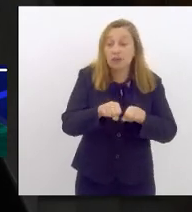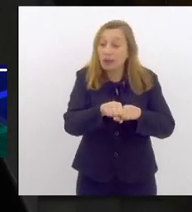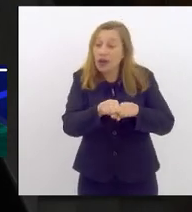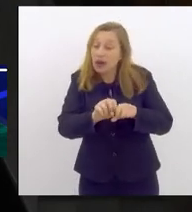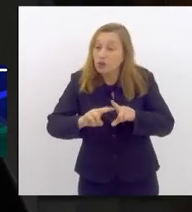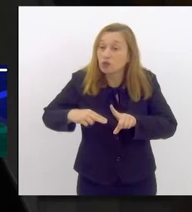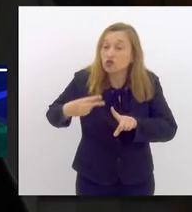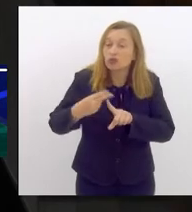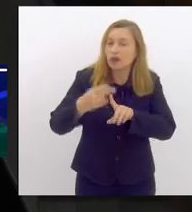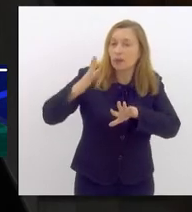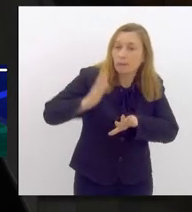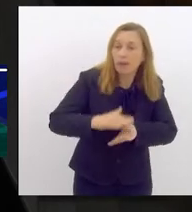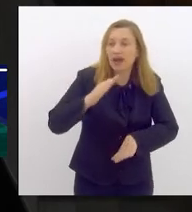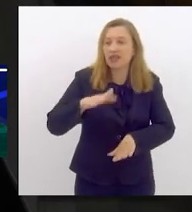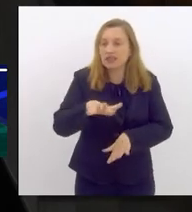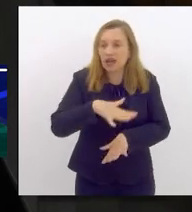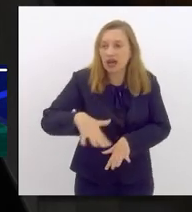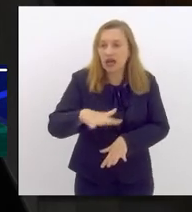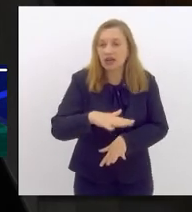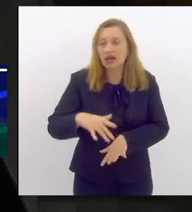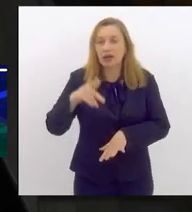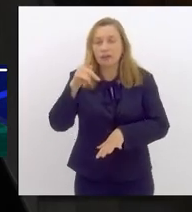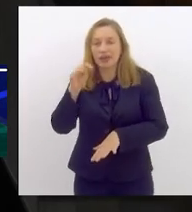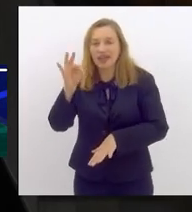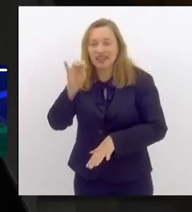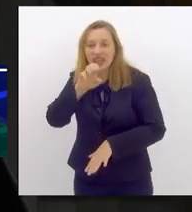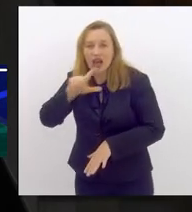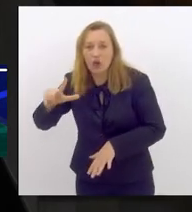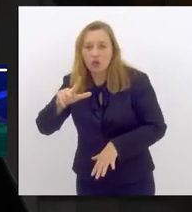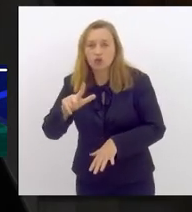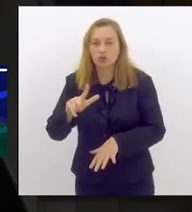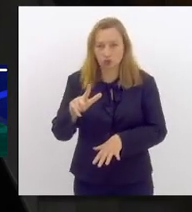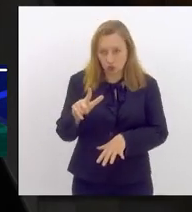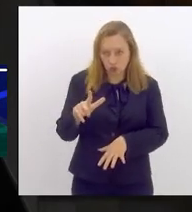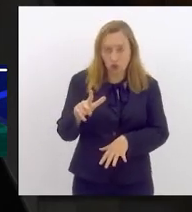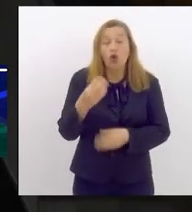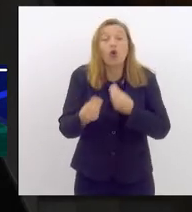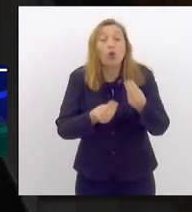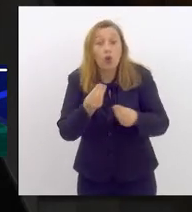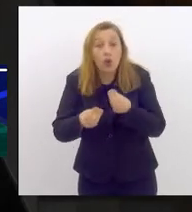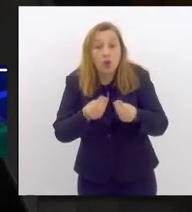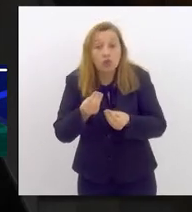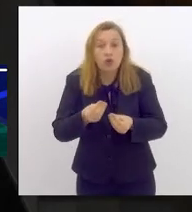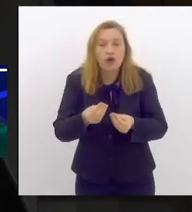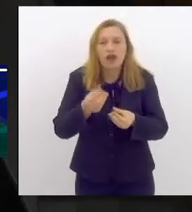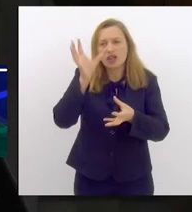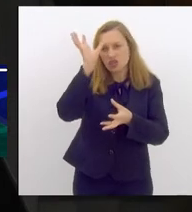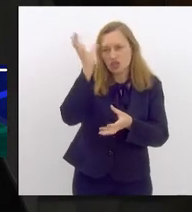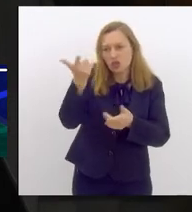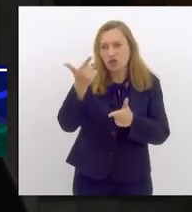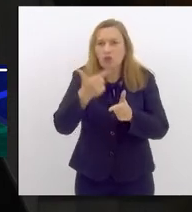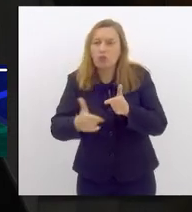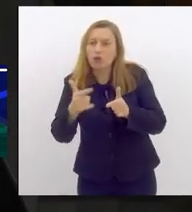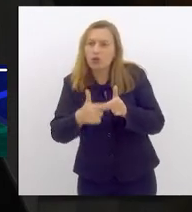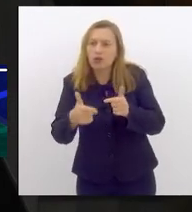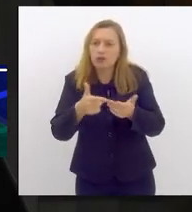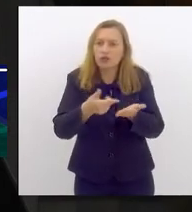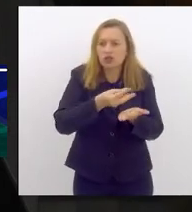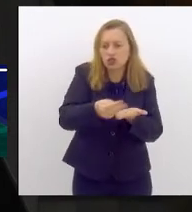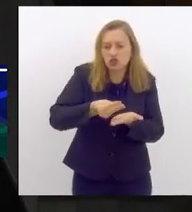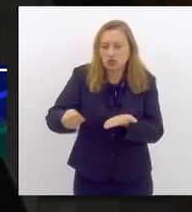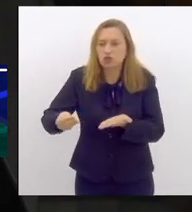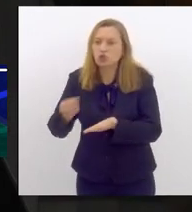dinamizar mais o setor metal-mecânico no Sul Fluminense como resolver o drama da distribuição de energia